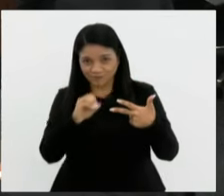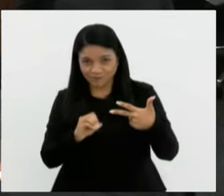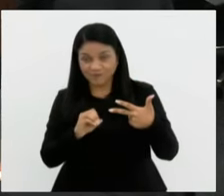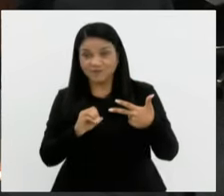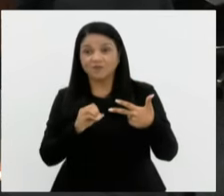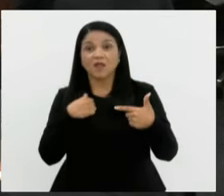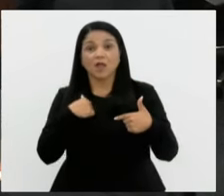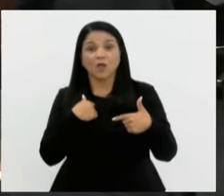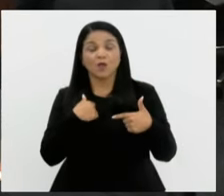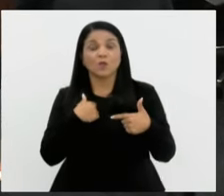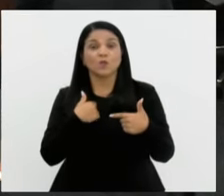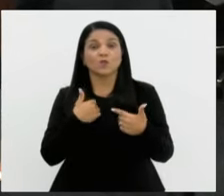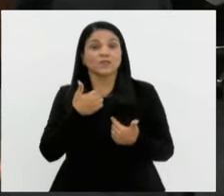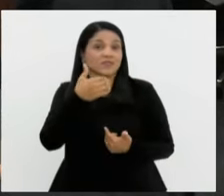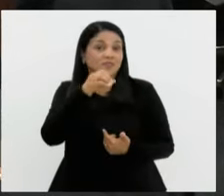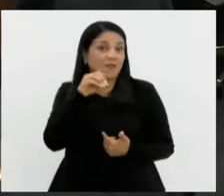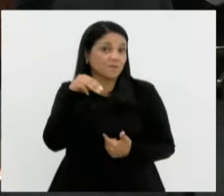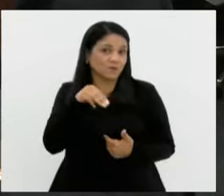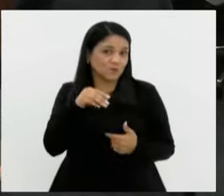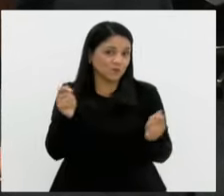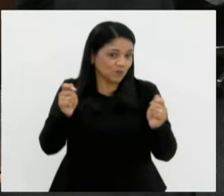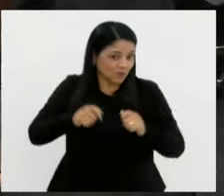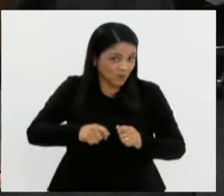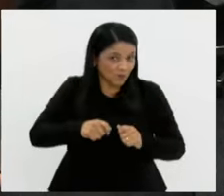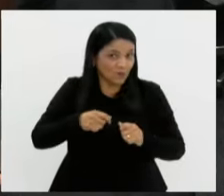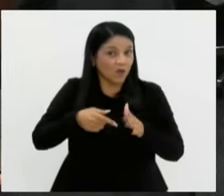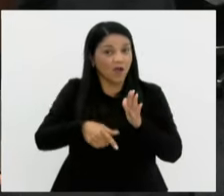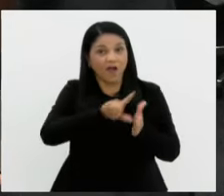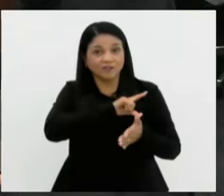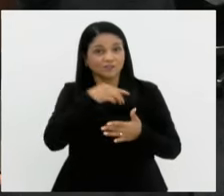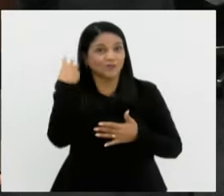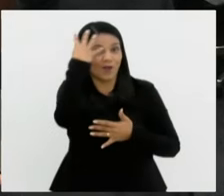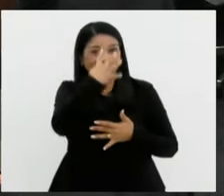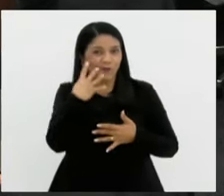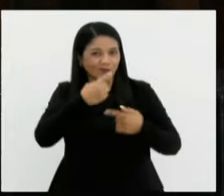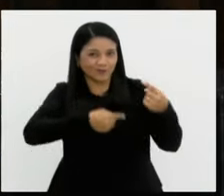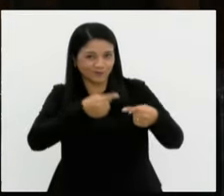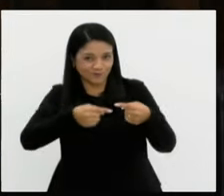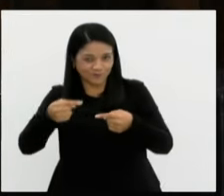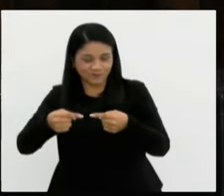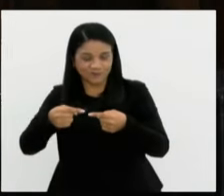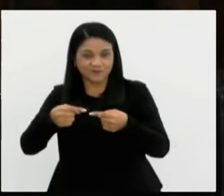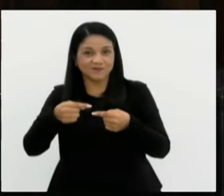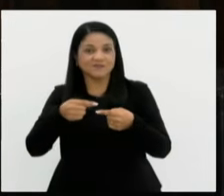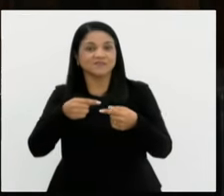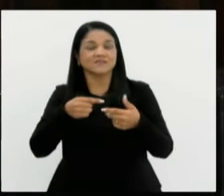aqui em 10 minutos. Se a gente está debatendo a independência dos poderes,